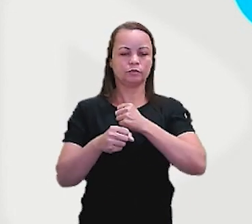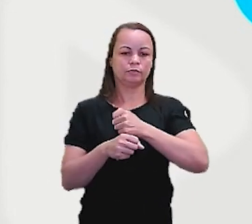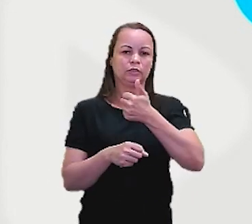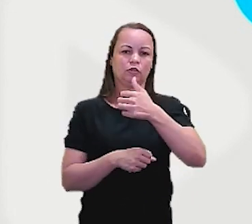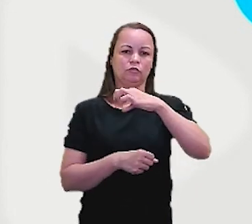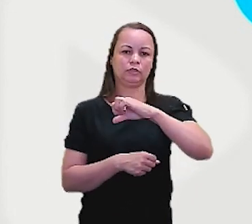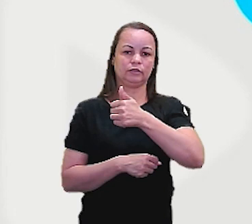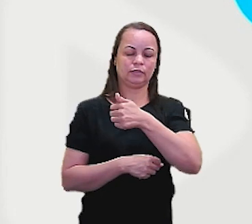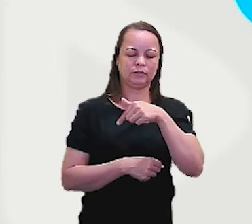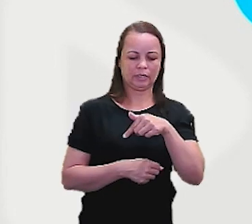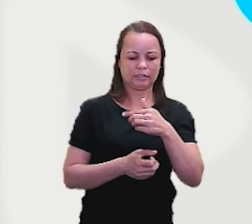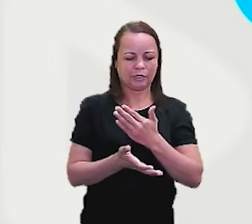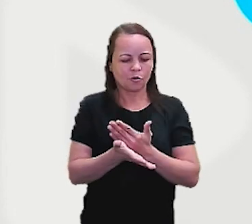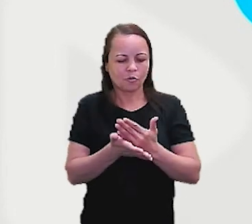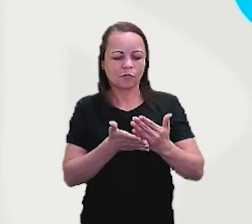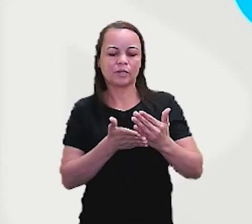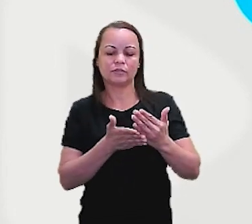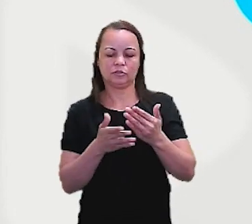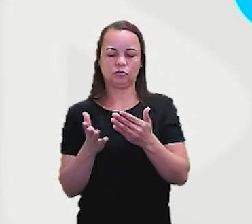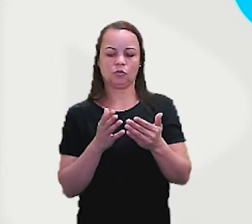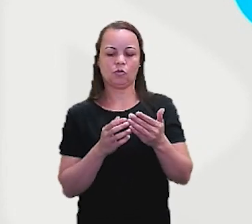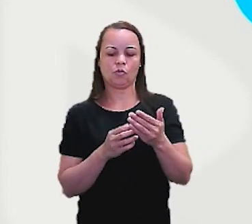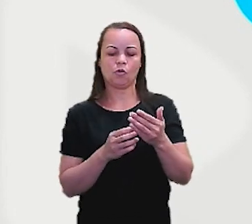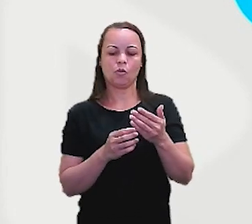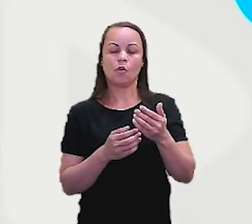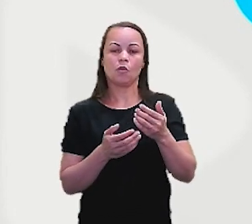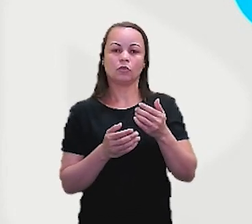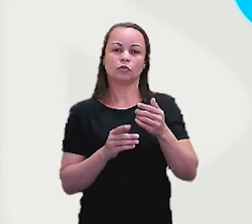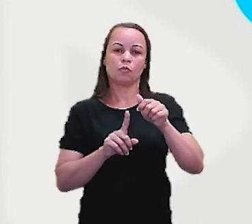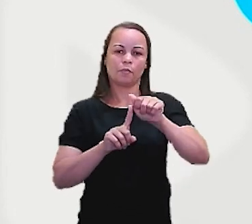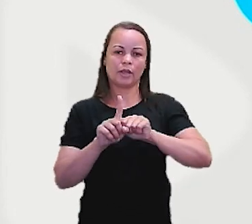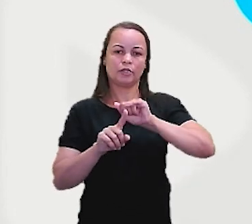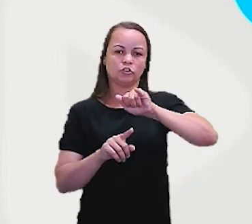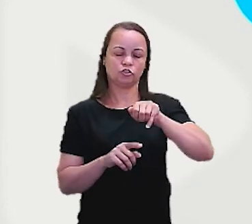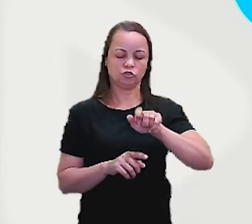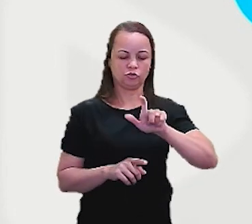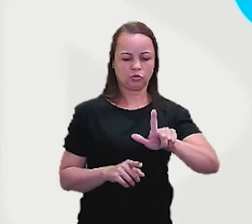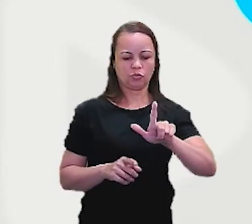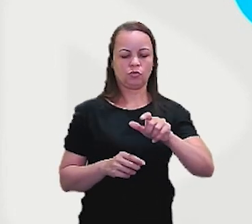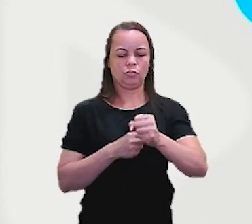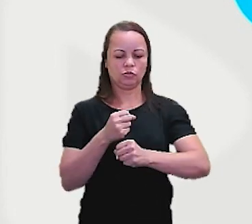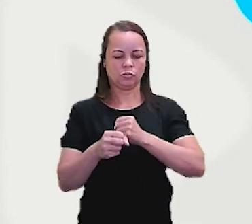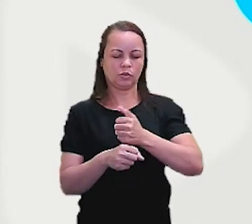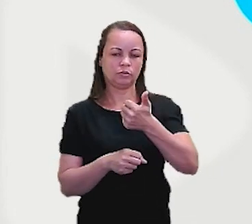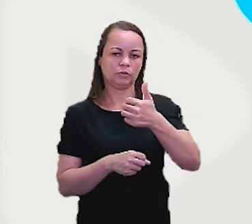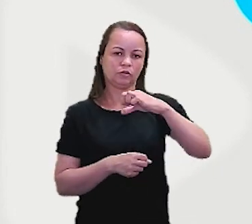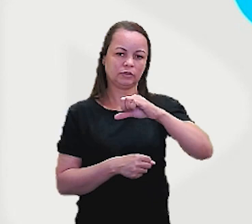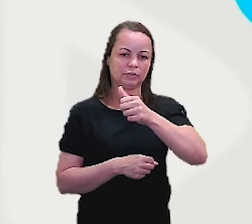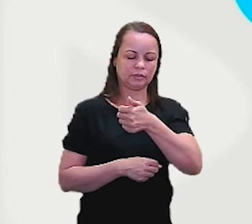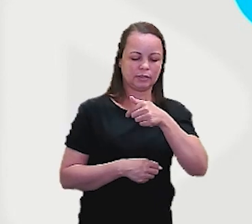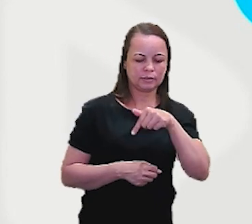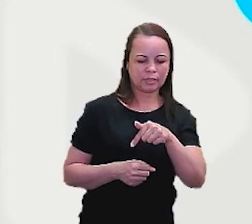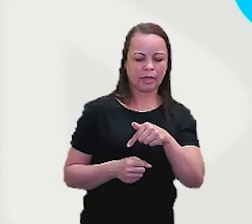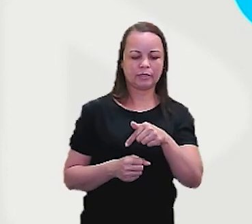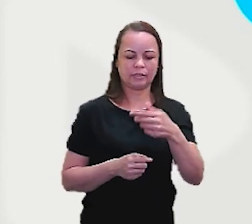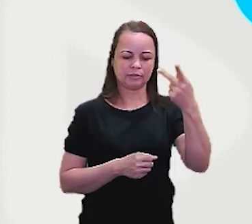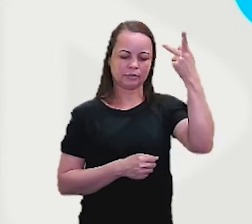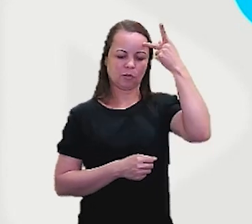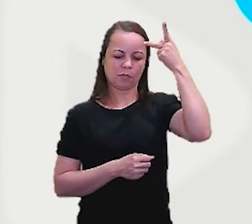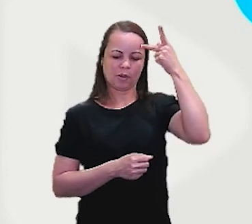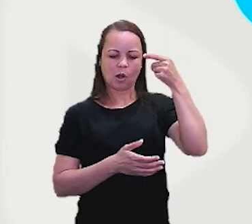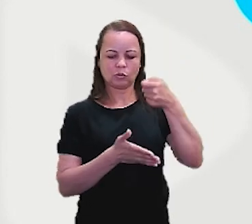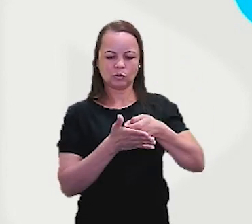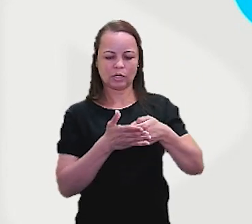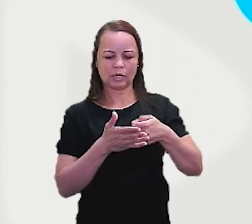brasileiro, ocorrida em julho de 1917 em São Paulo, durante a Primeira Guerra Mundial, promovida por